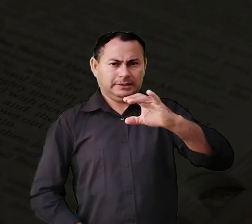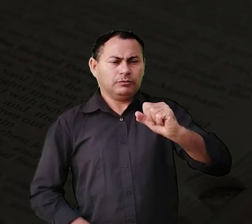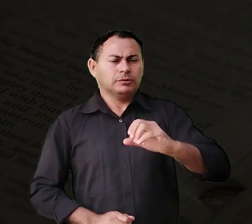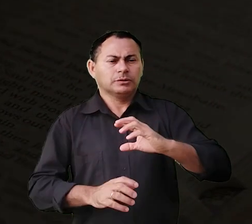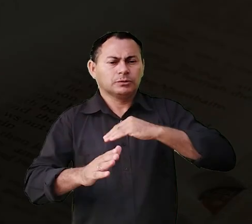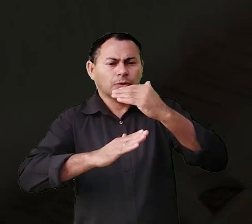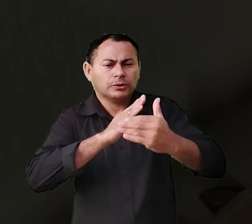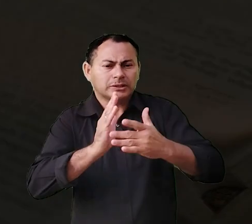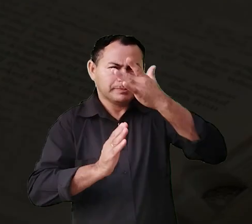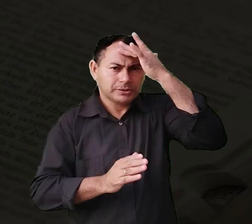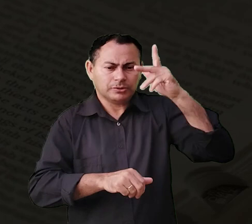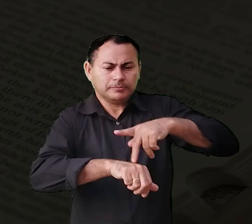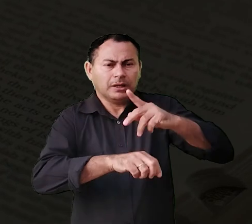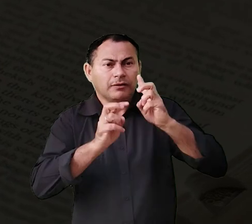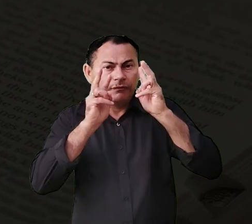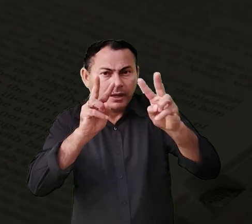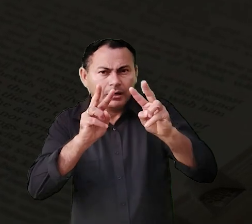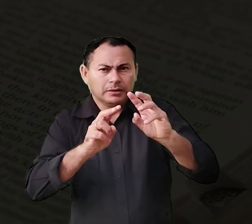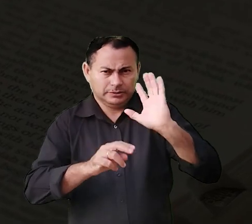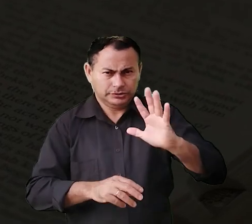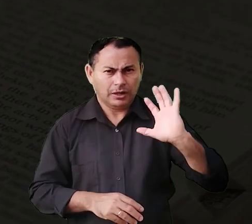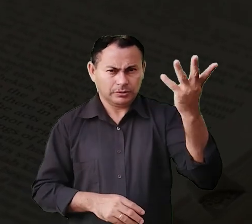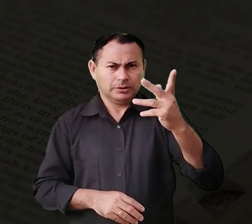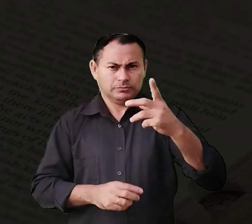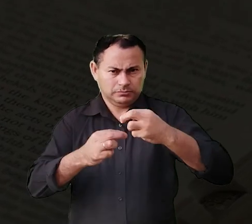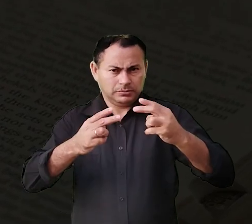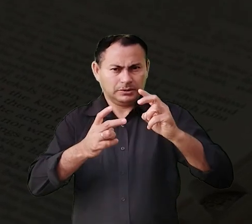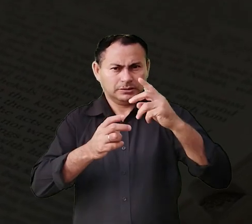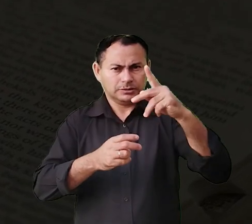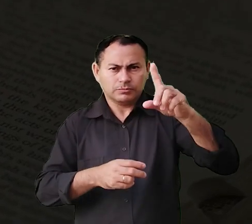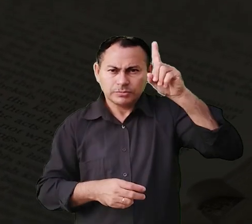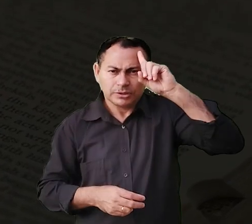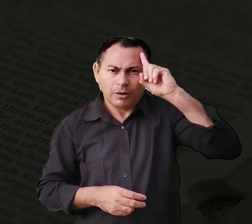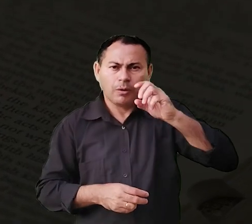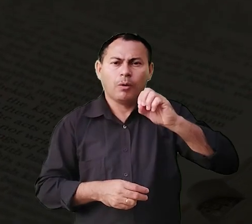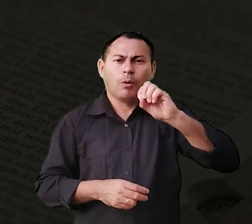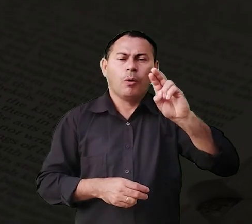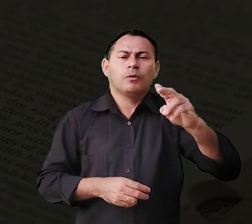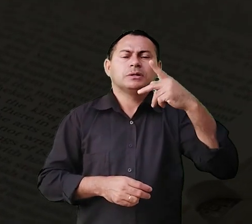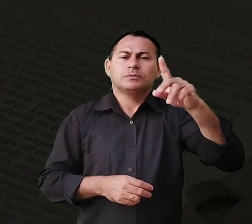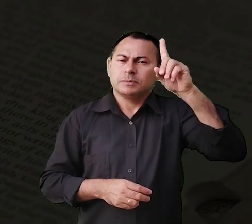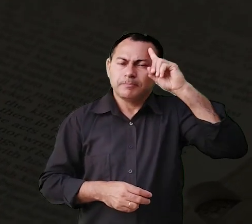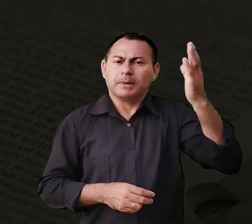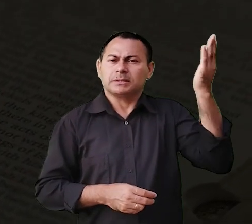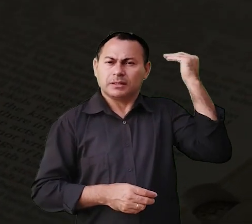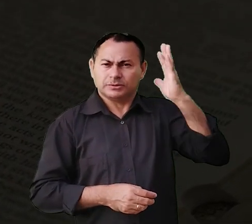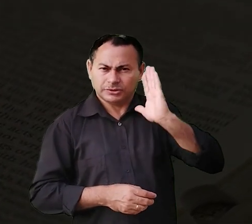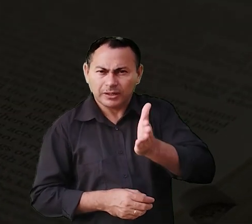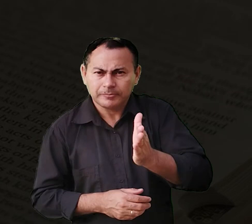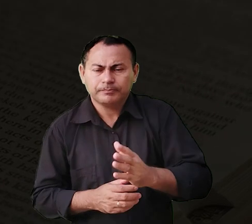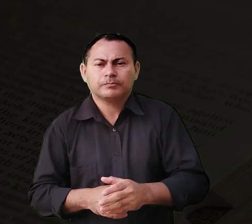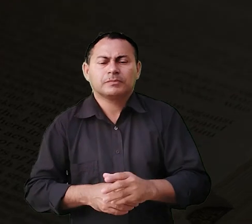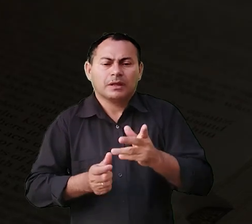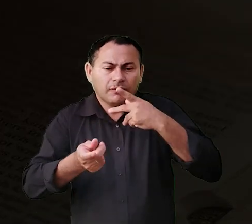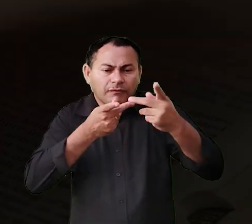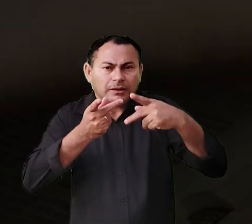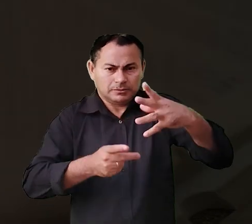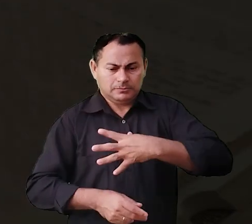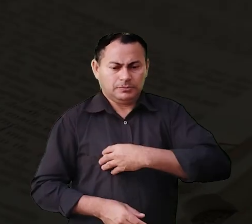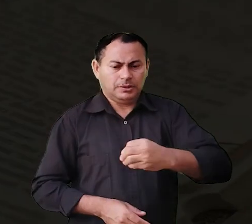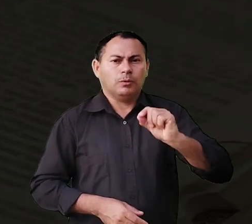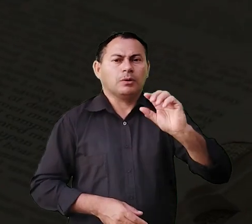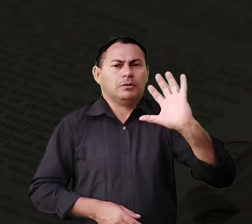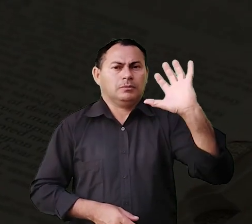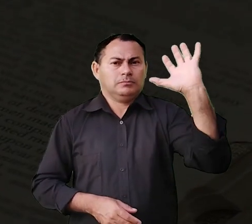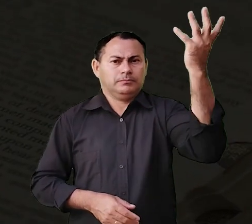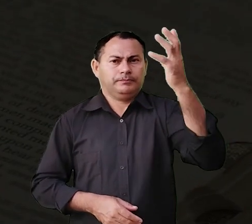os habitantes do país. Já aconteceu algo assim nos seus dias? Ou nos dias dos seus antepassados? Contem aos